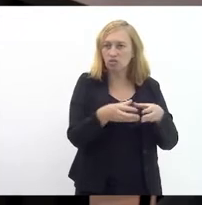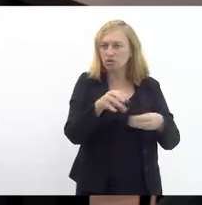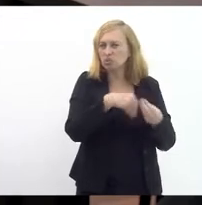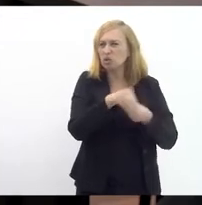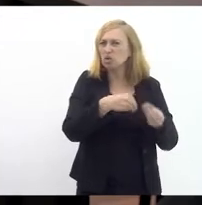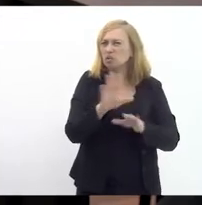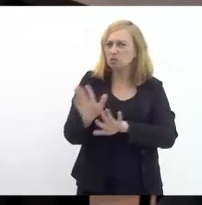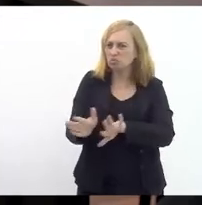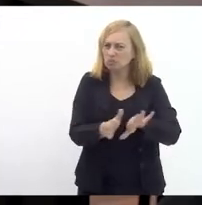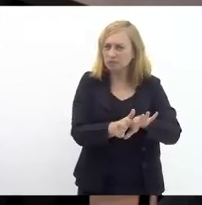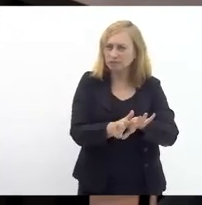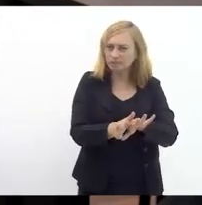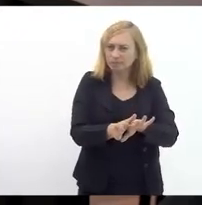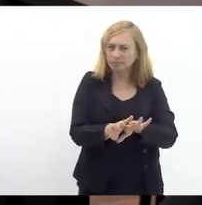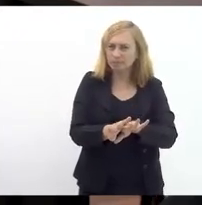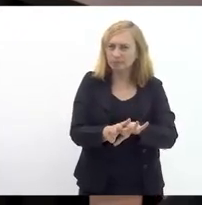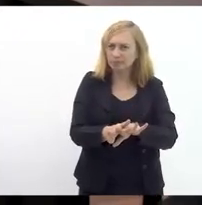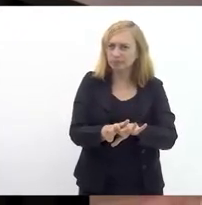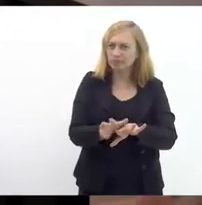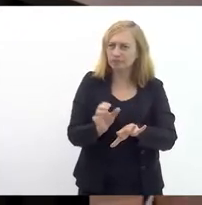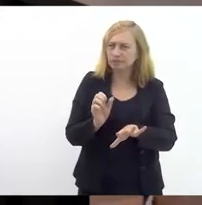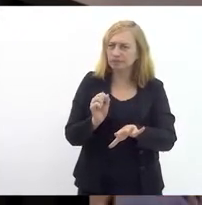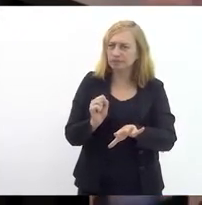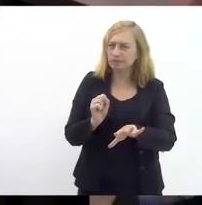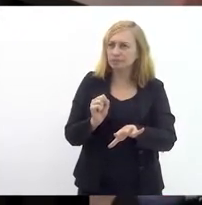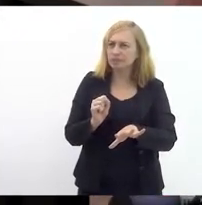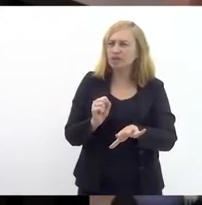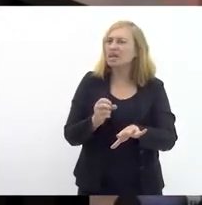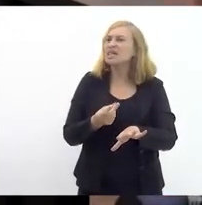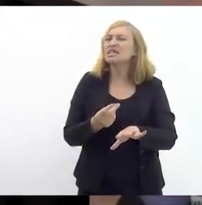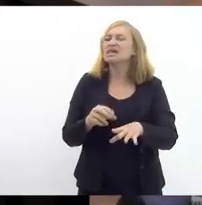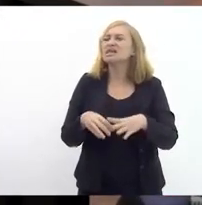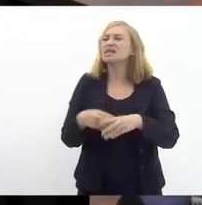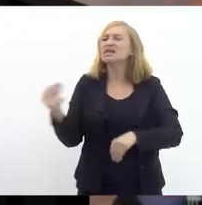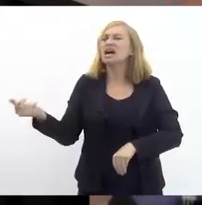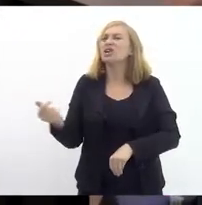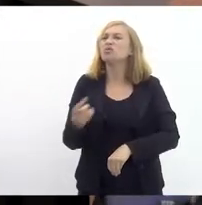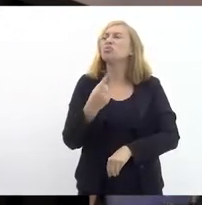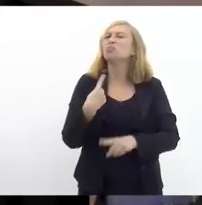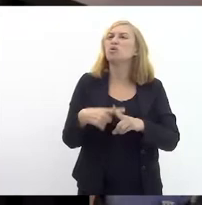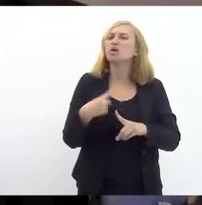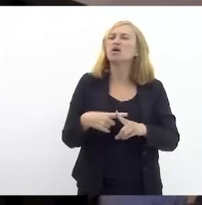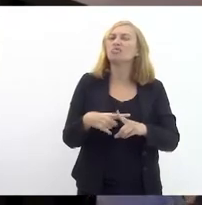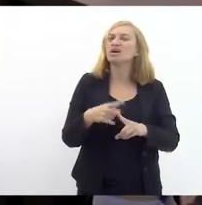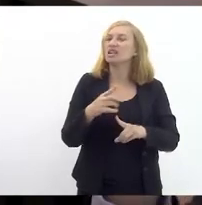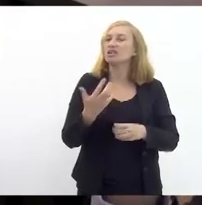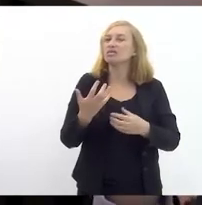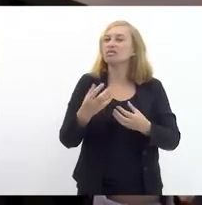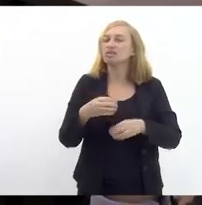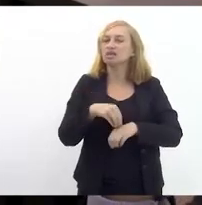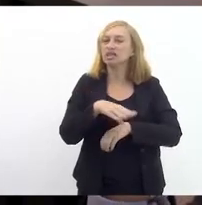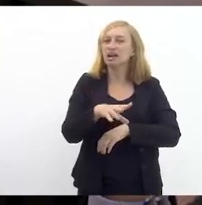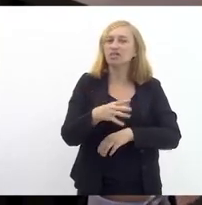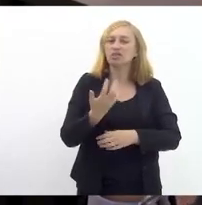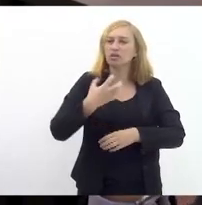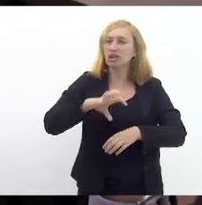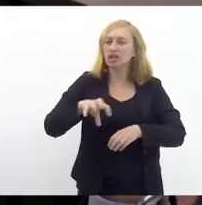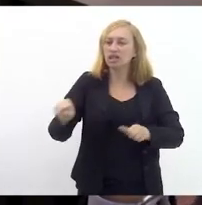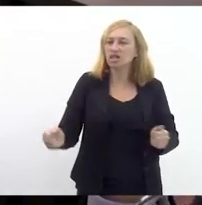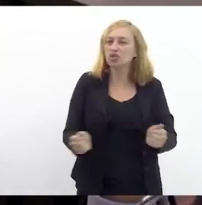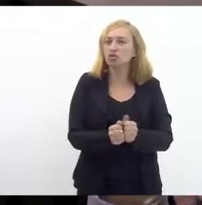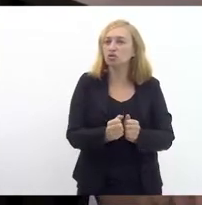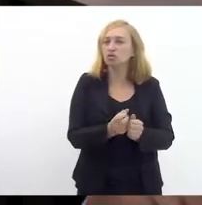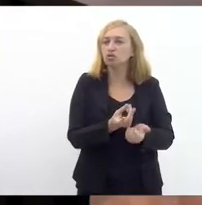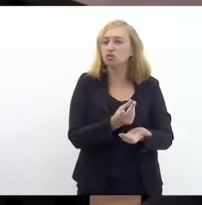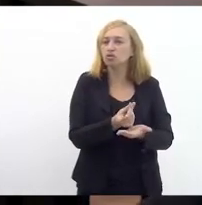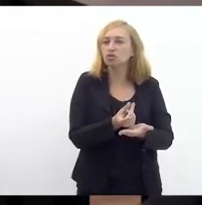Saiu por quê, presidente? Saiu por quê? Porque ela indicava que não deveria participar da atestação dos investimentos. Essa comissão